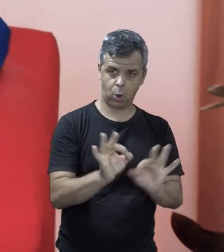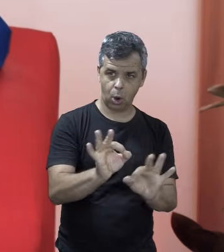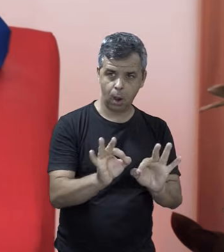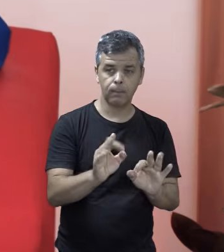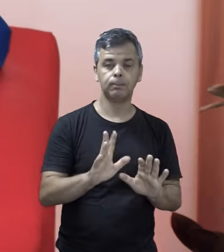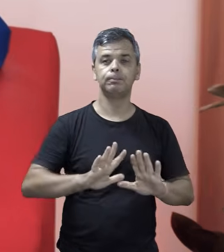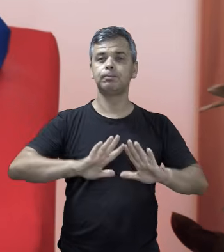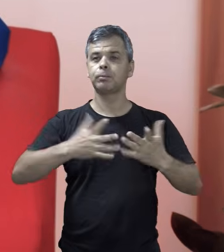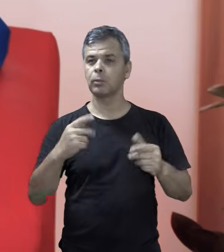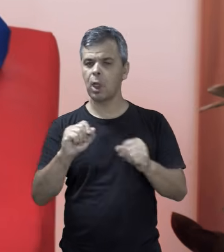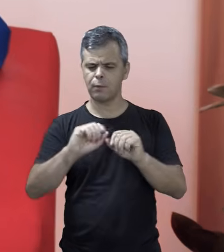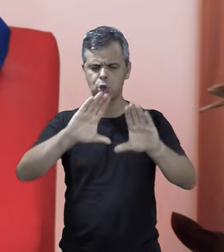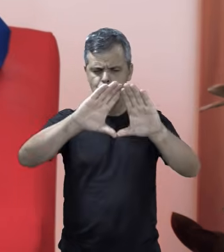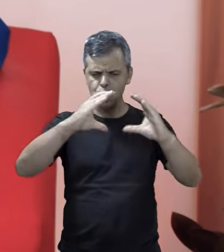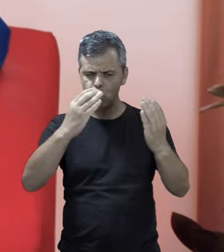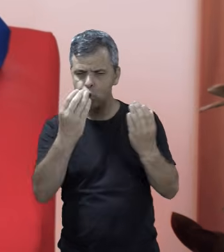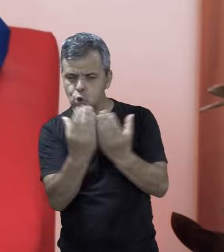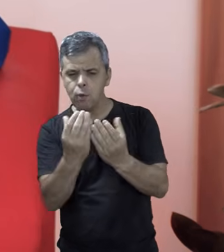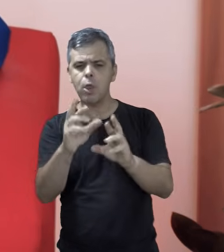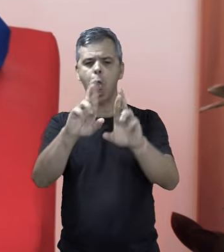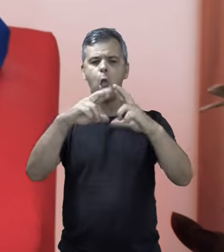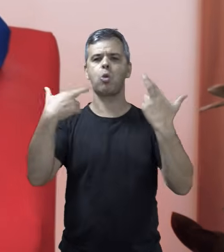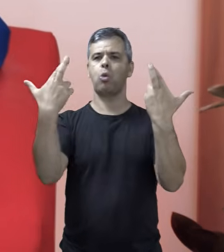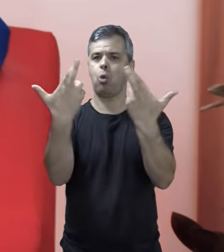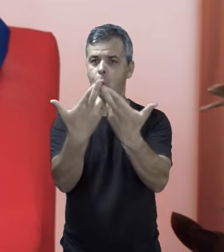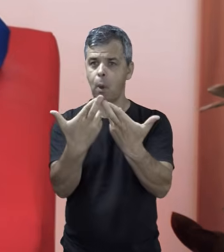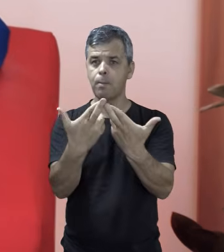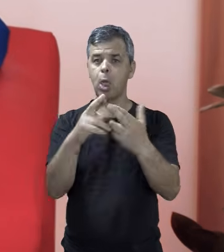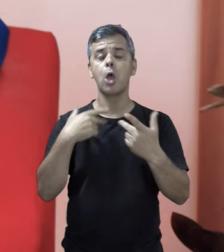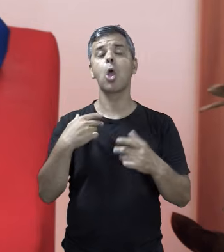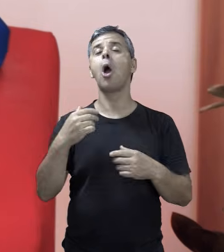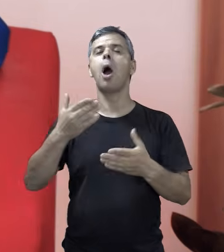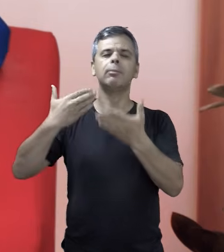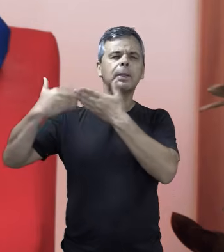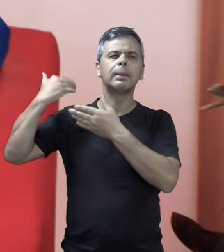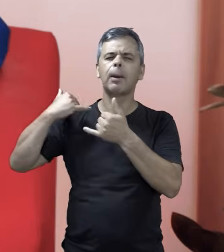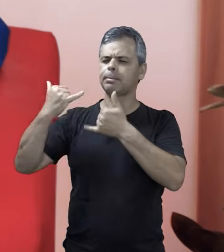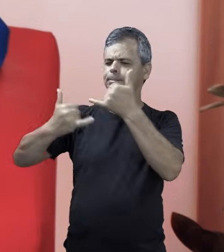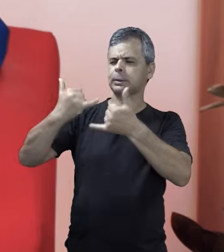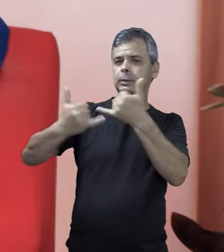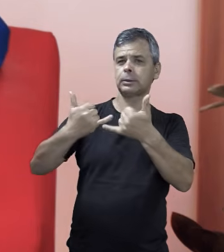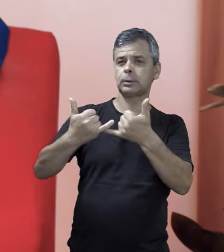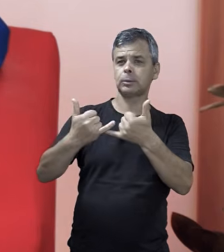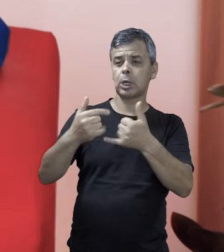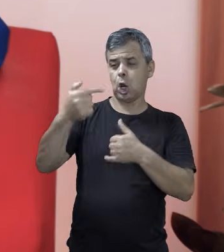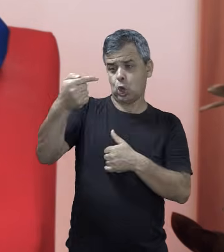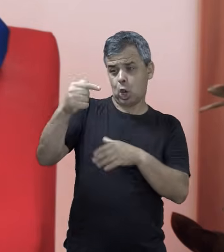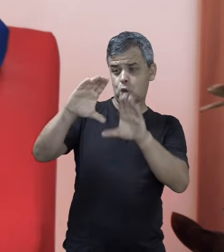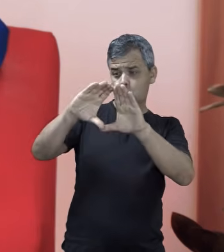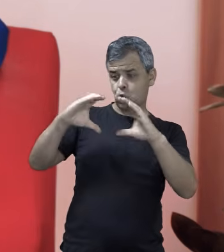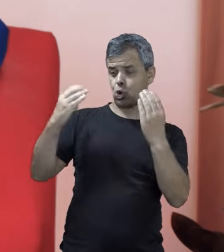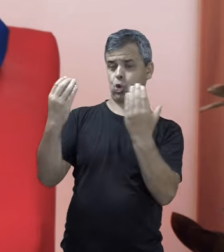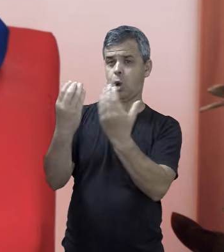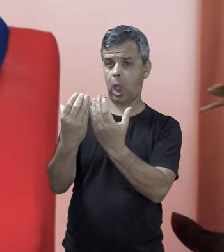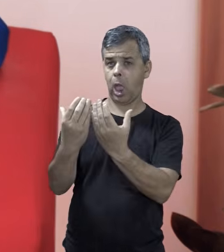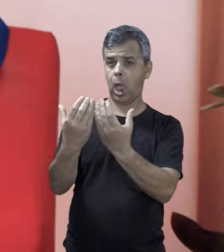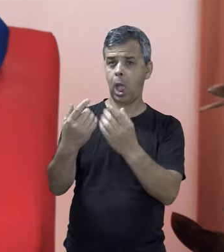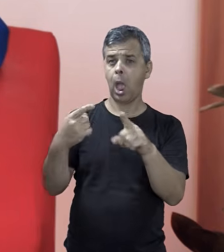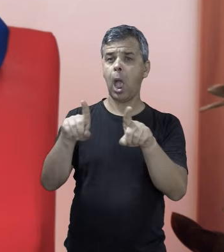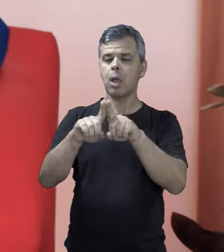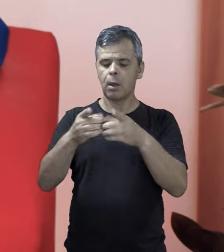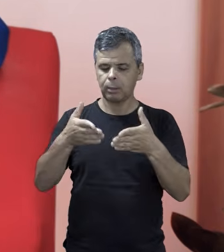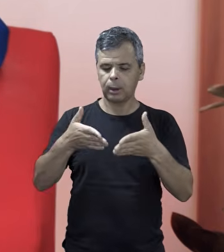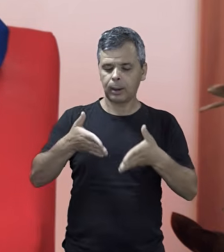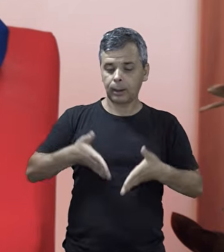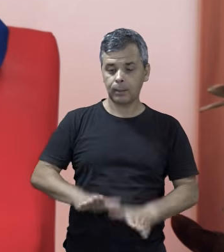De fazer congressos, fazer encontro. Outro dia eu brincava que no 7º encontro eu estava nascendo,